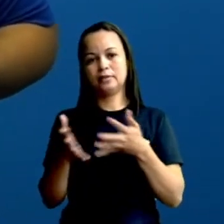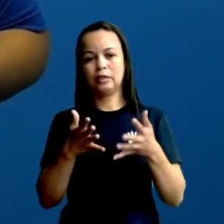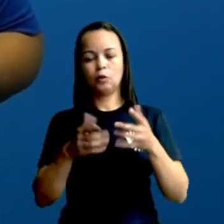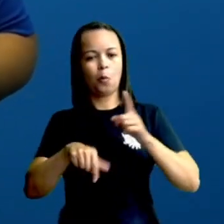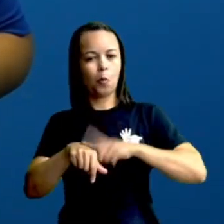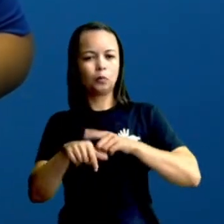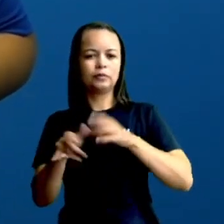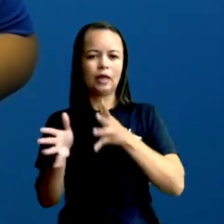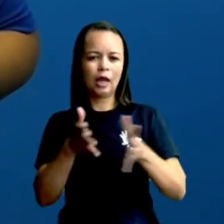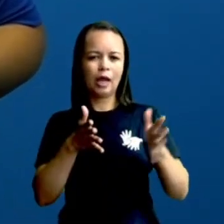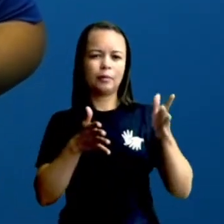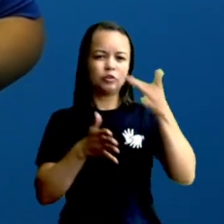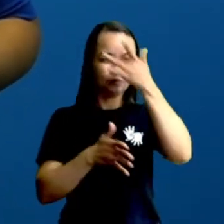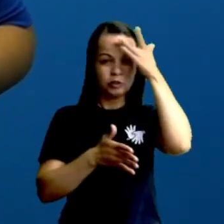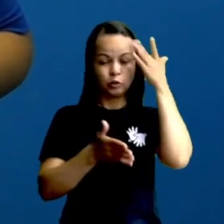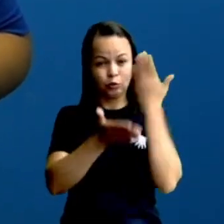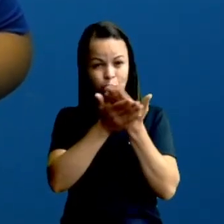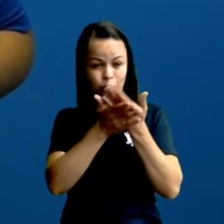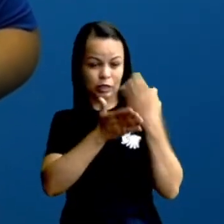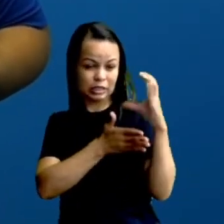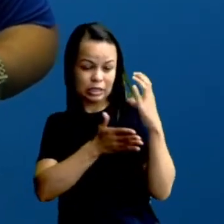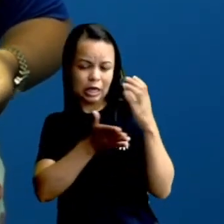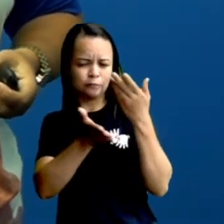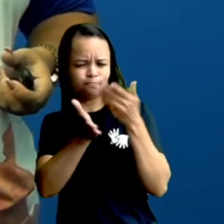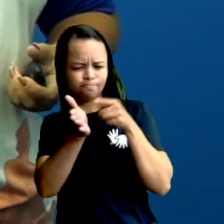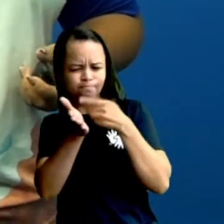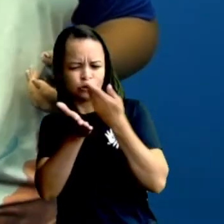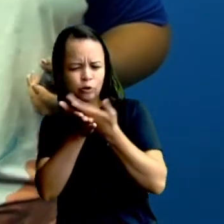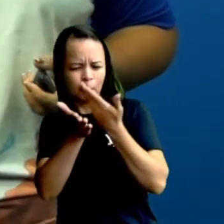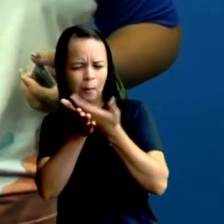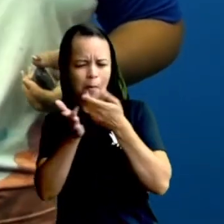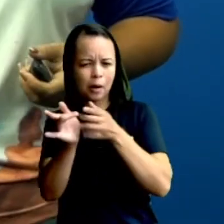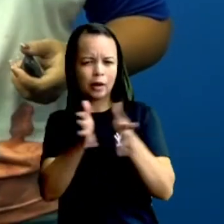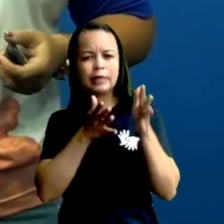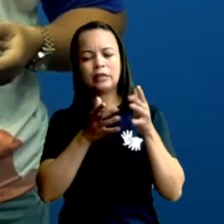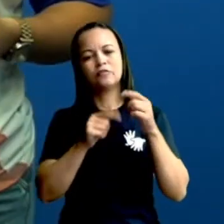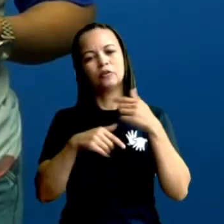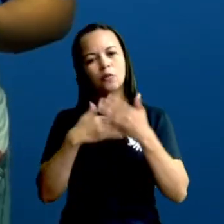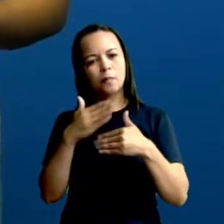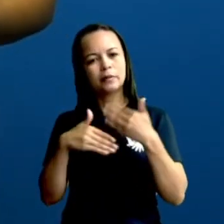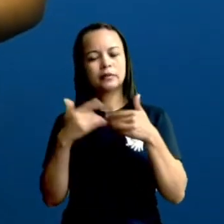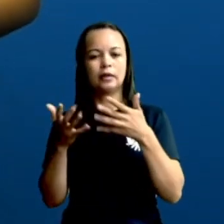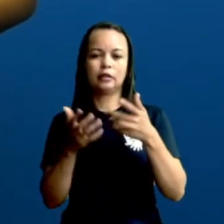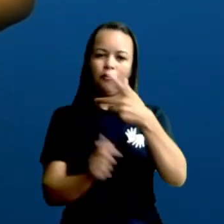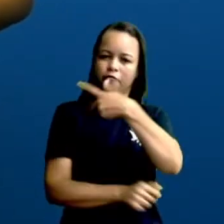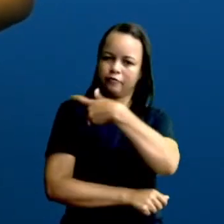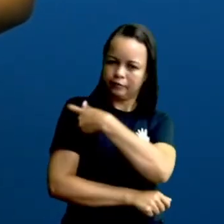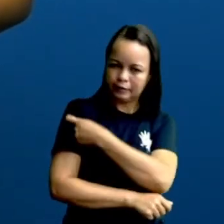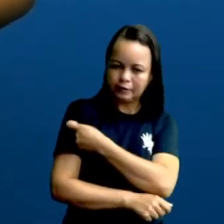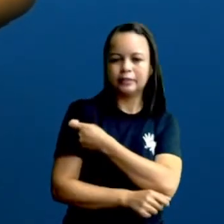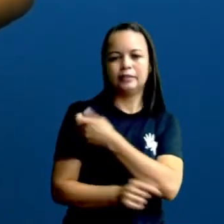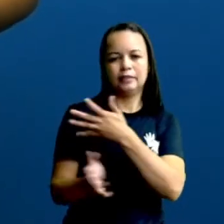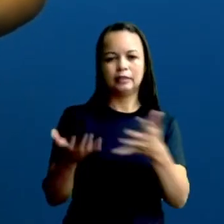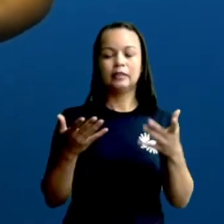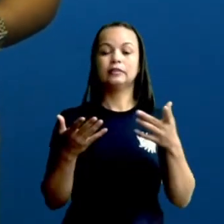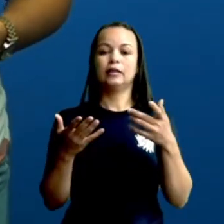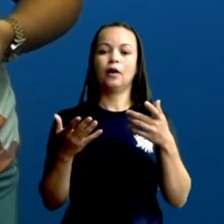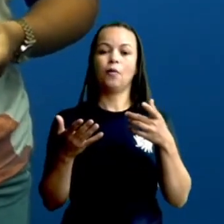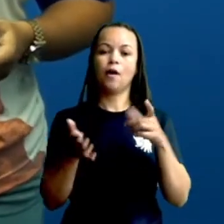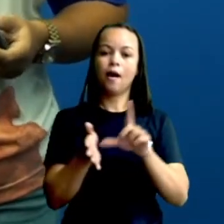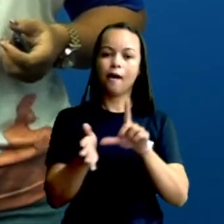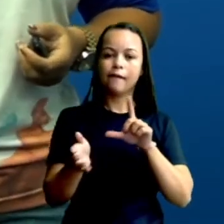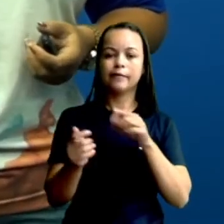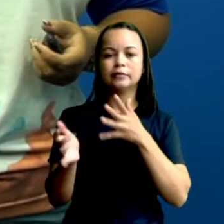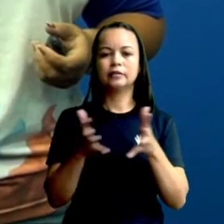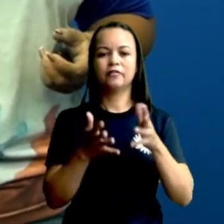os cientistas foram estudando e a gente foi aprendendo a lidar com toda essa situação. A vacina chegou até antes do que a gente pensava.